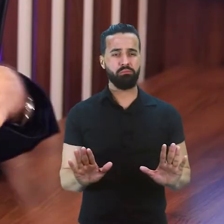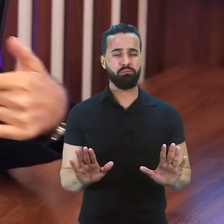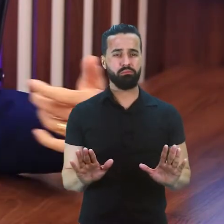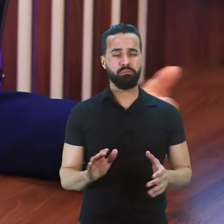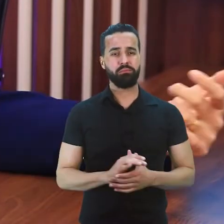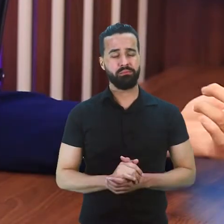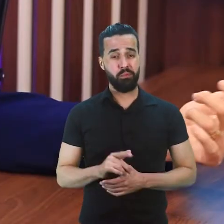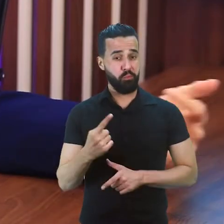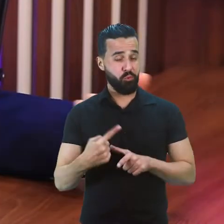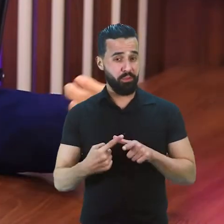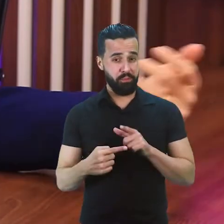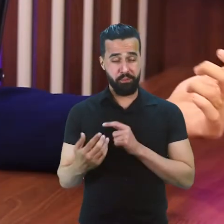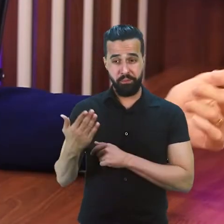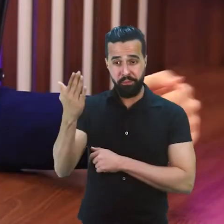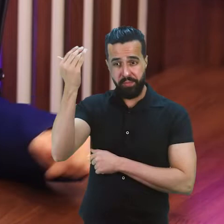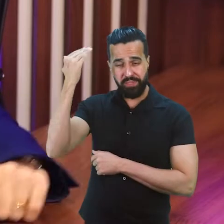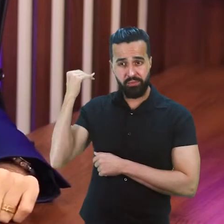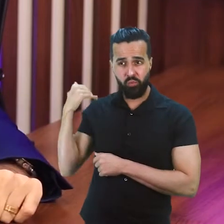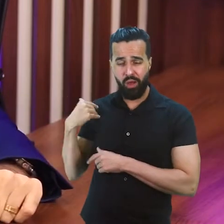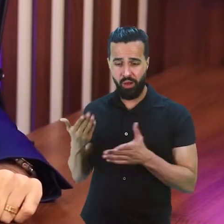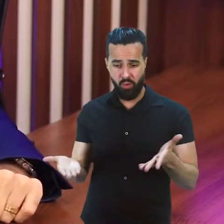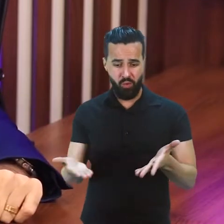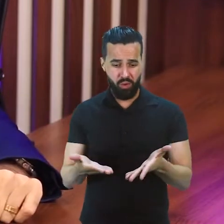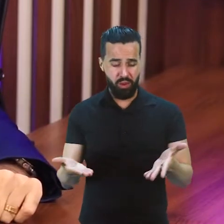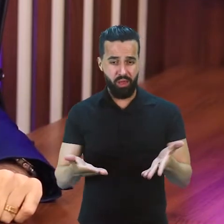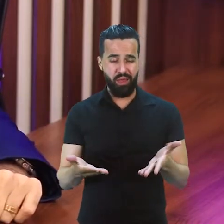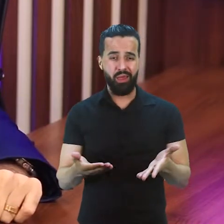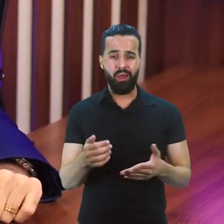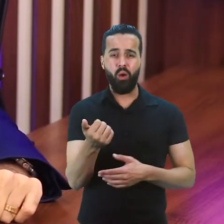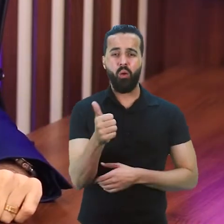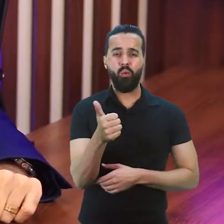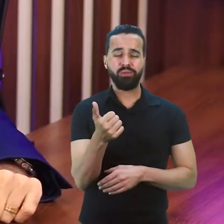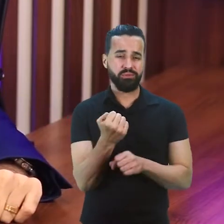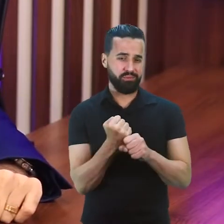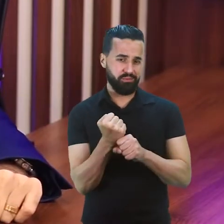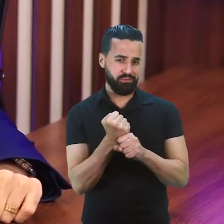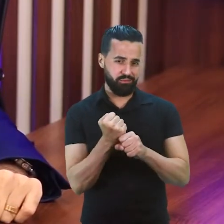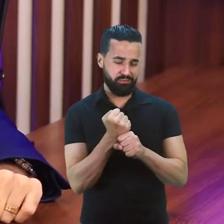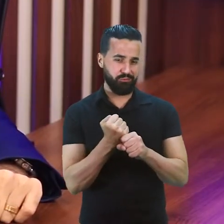Naquela época, né, foi recente, tem 11 anos meu acidente.